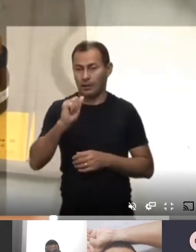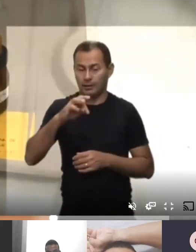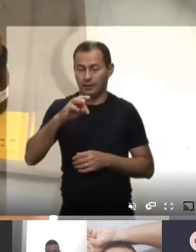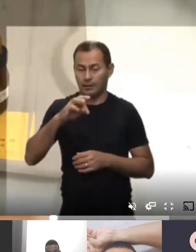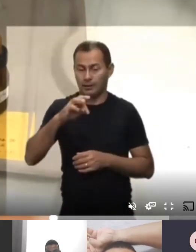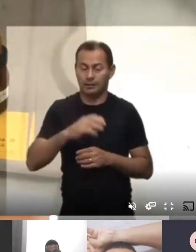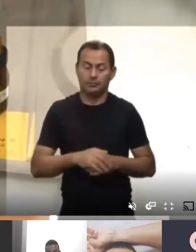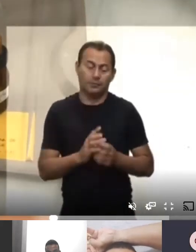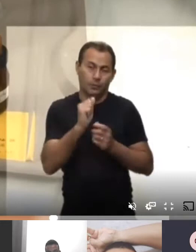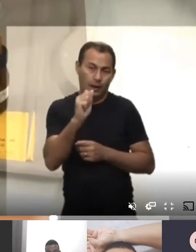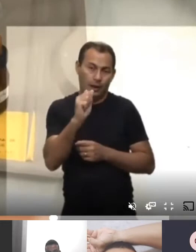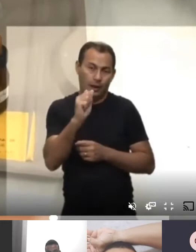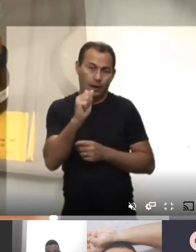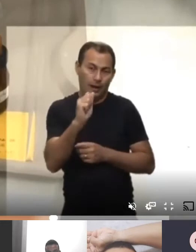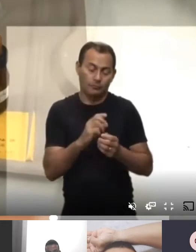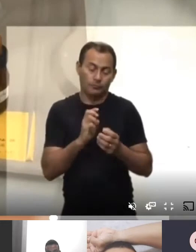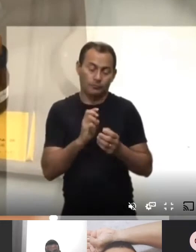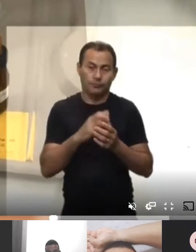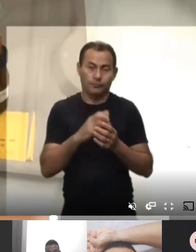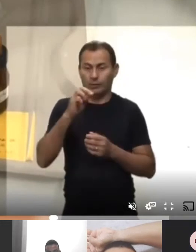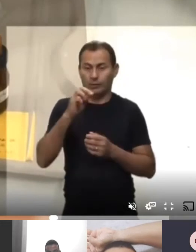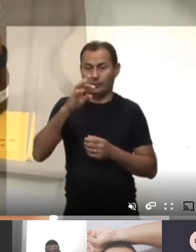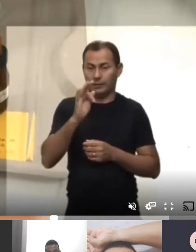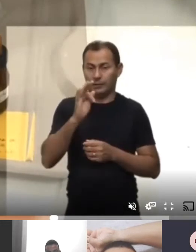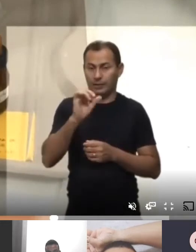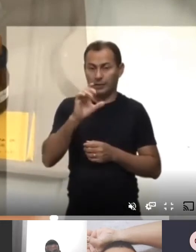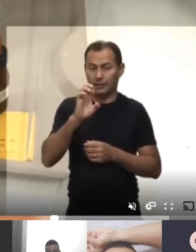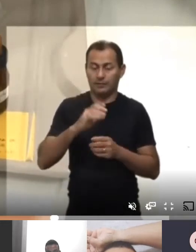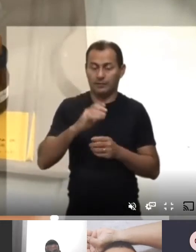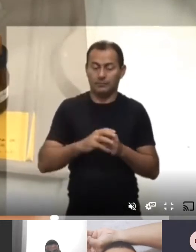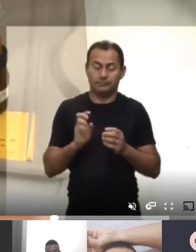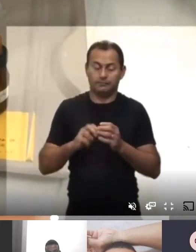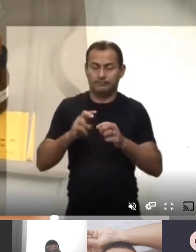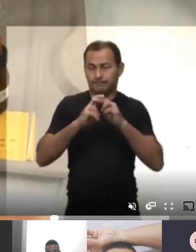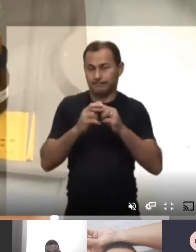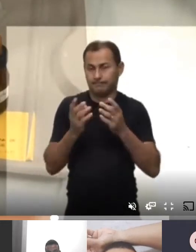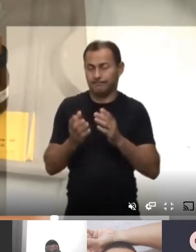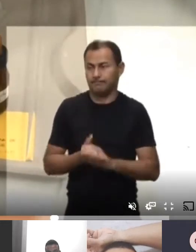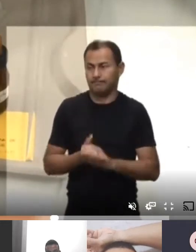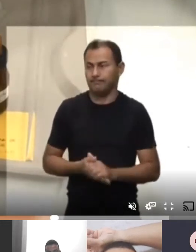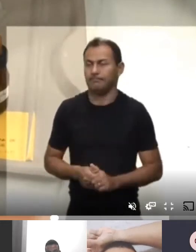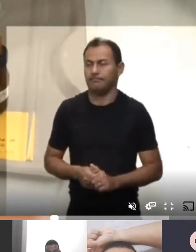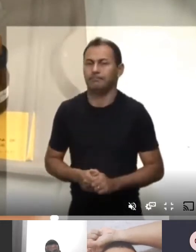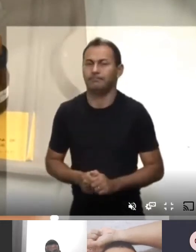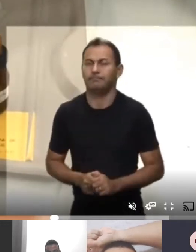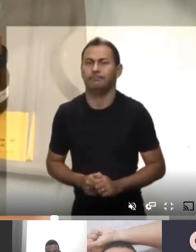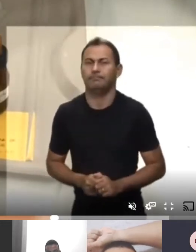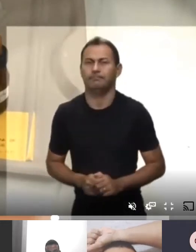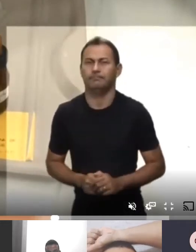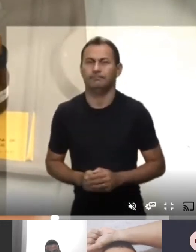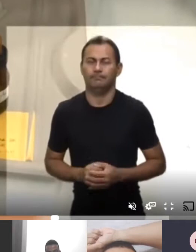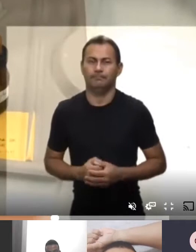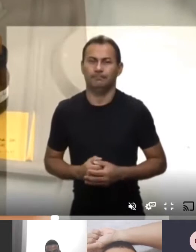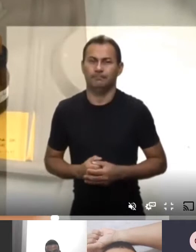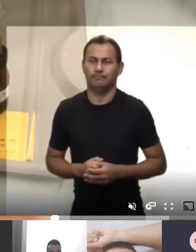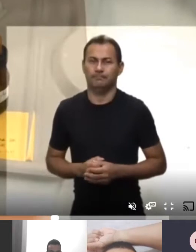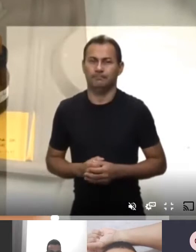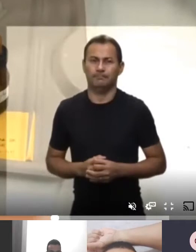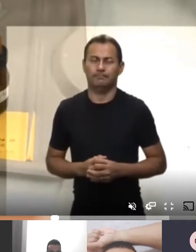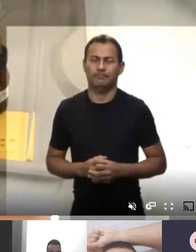Faz a mesma coisa. Coloca duas gotinhas de do indicador, né,